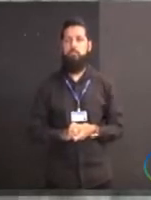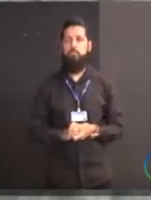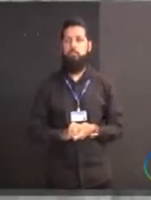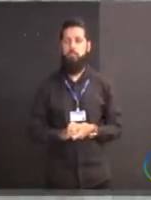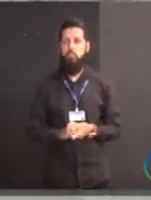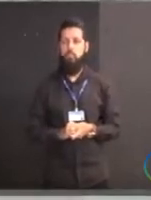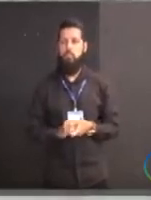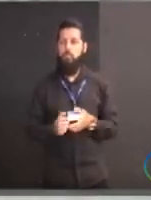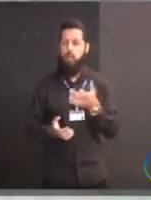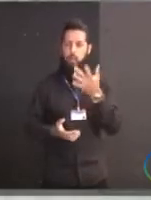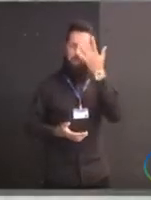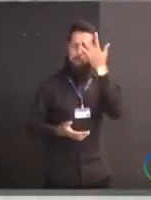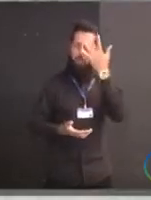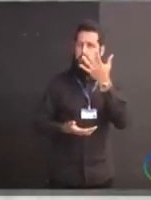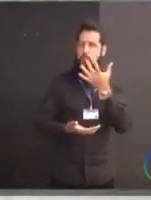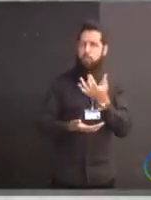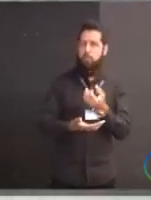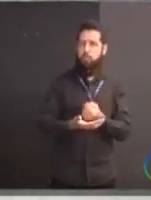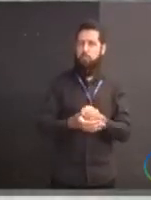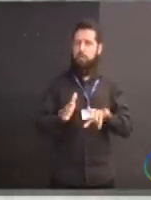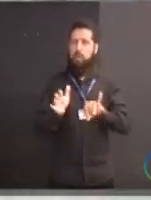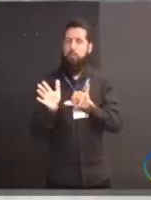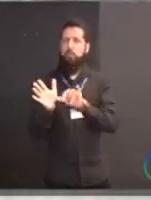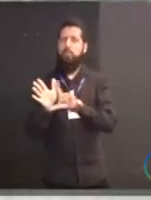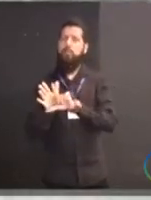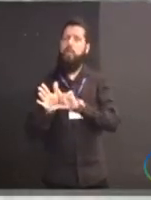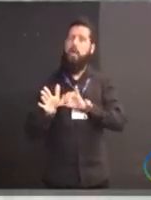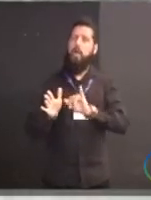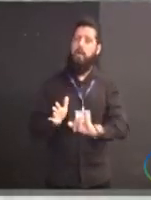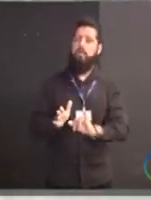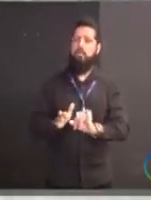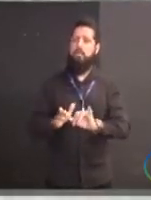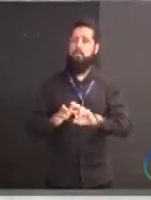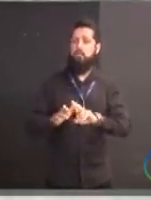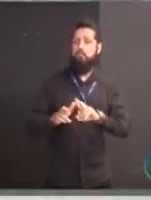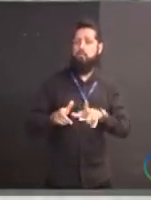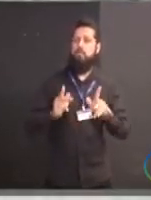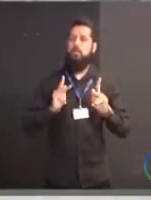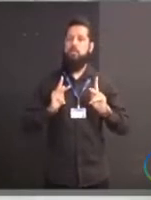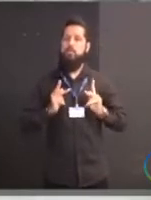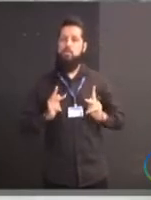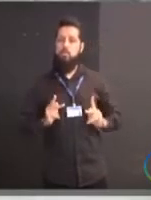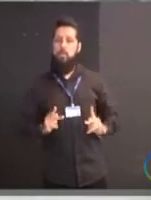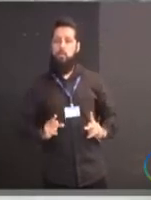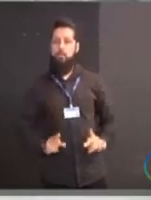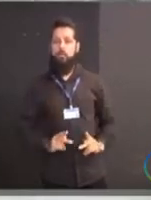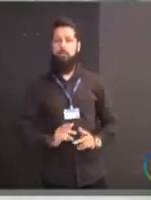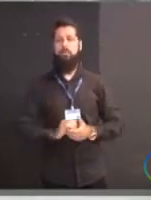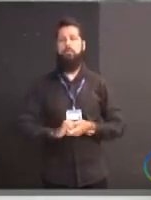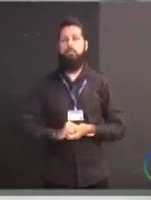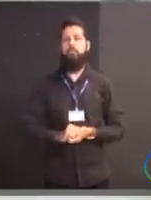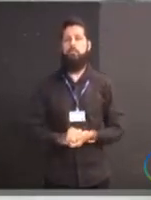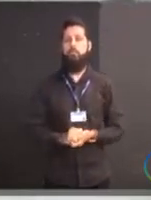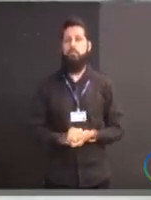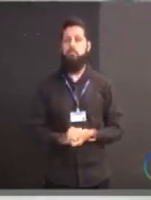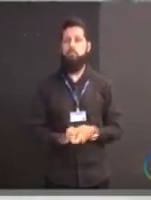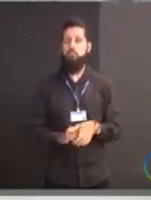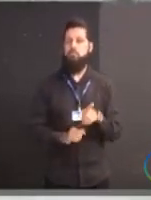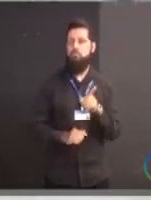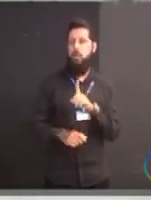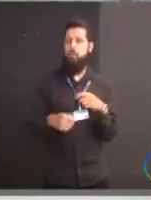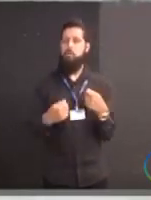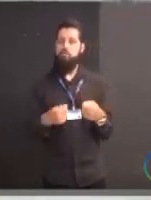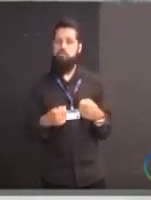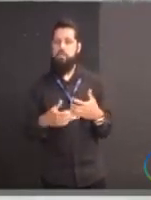considerado, pesquisado de todas as maneiras a benefício das criaturas humanas no porvir. Isso não deve